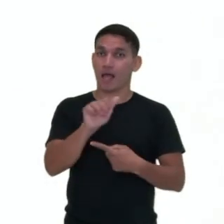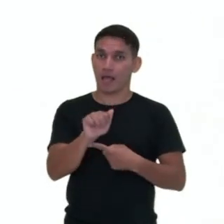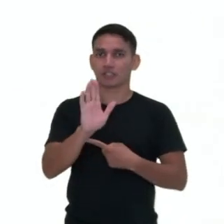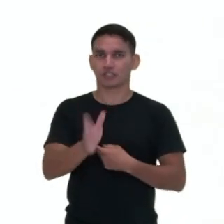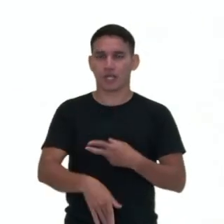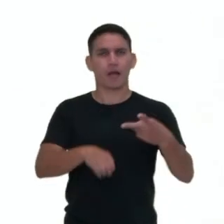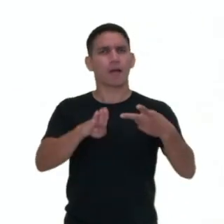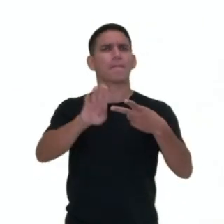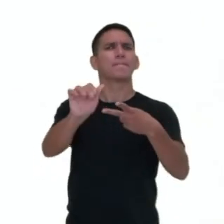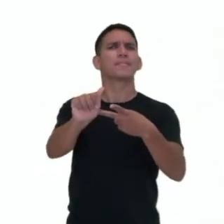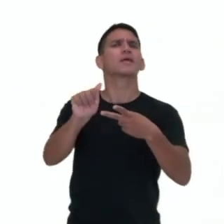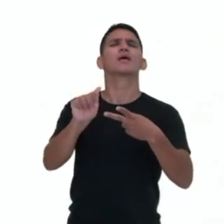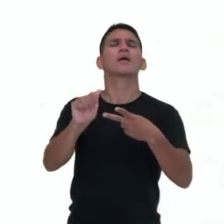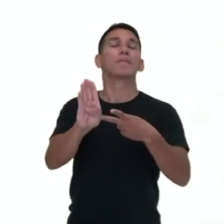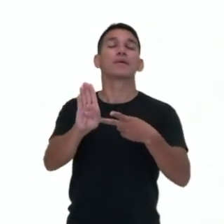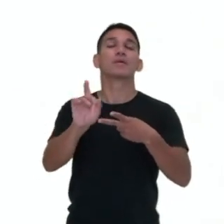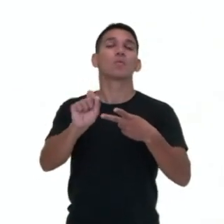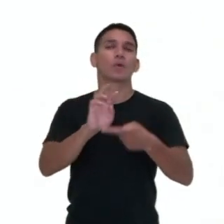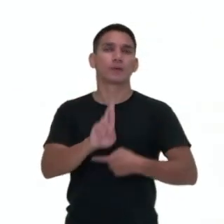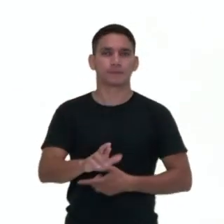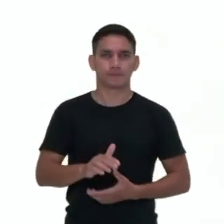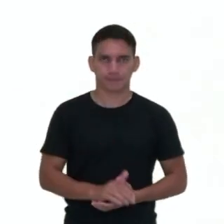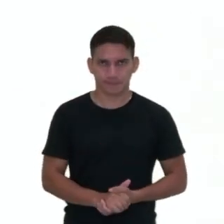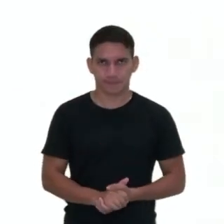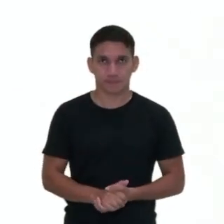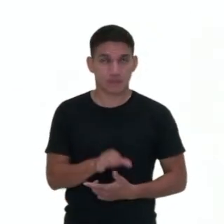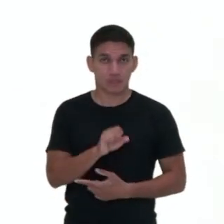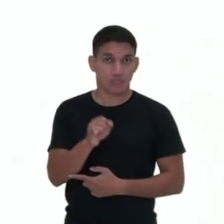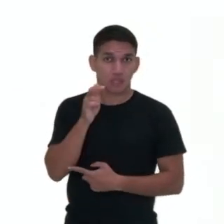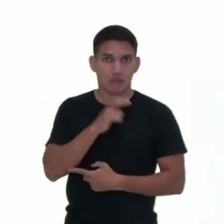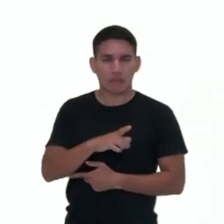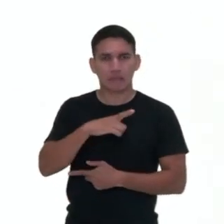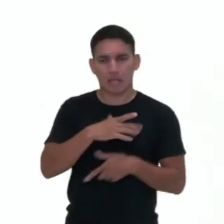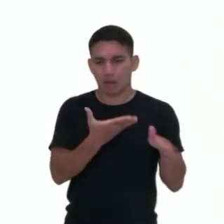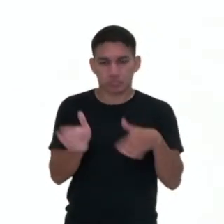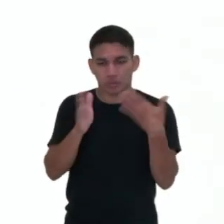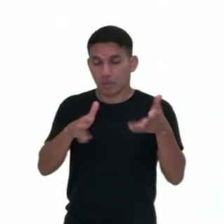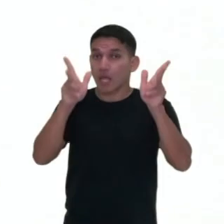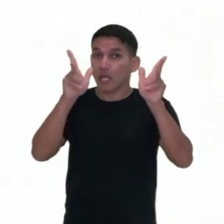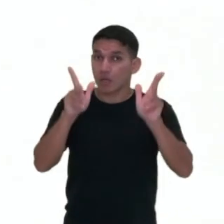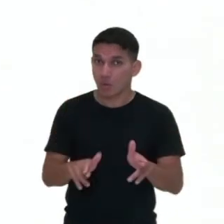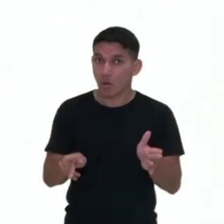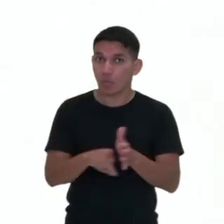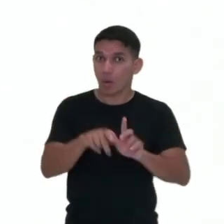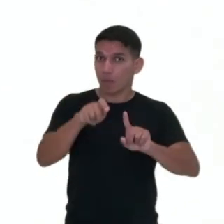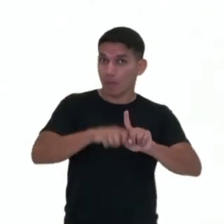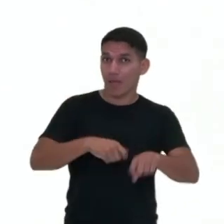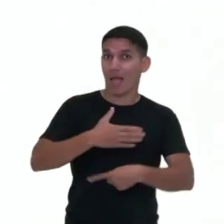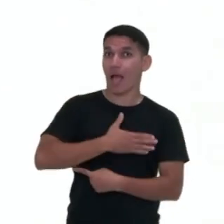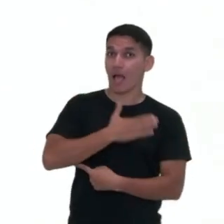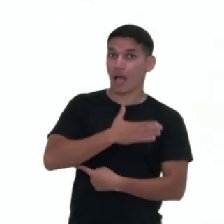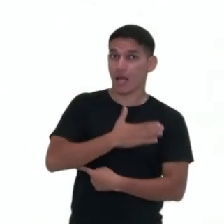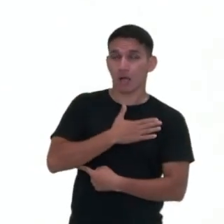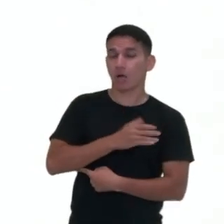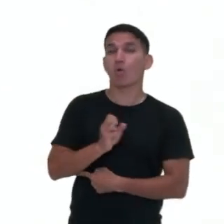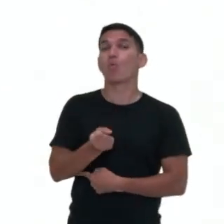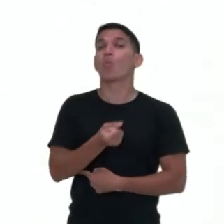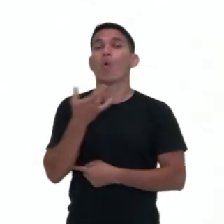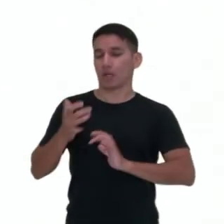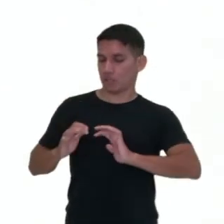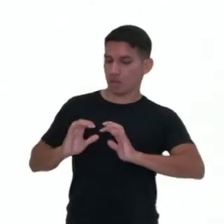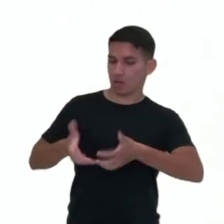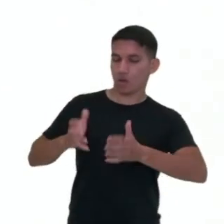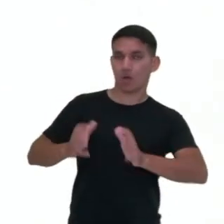Agora, respondendo a letra B, pessoal. Se a produção for igual à do mês de agosto, quantas